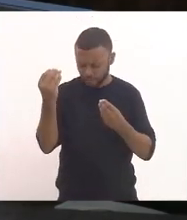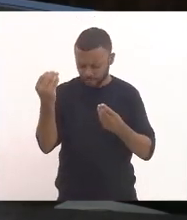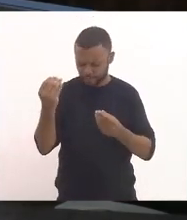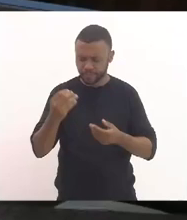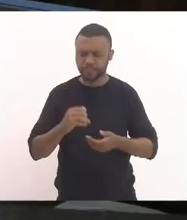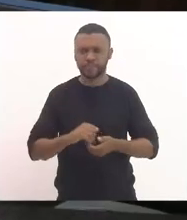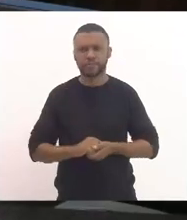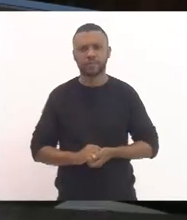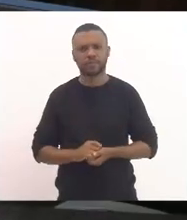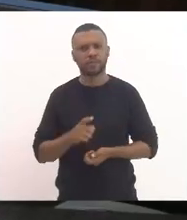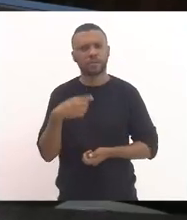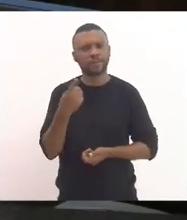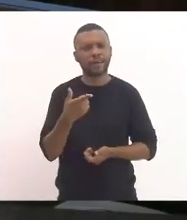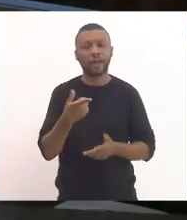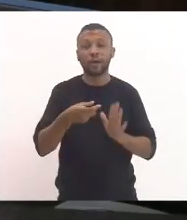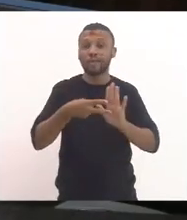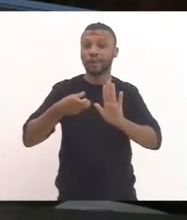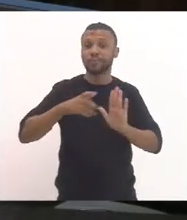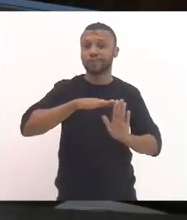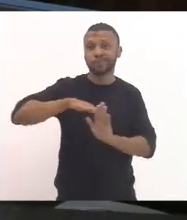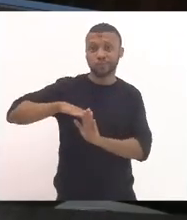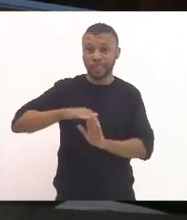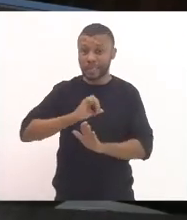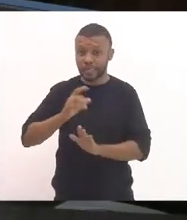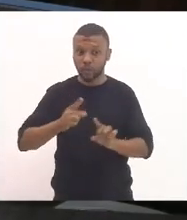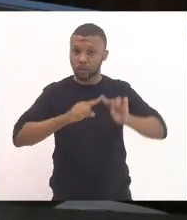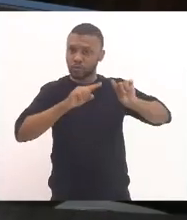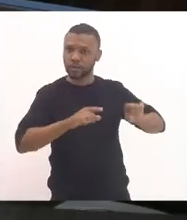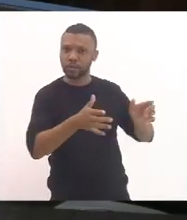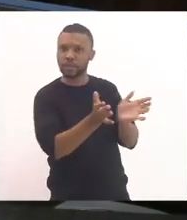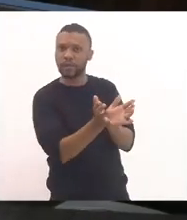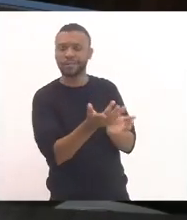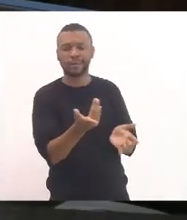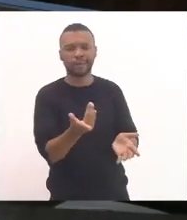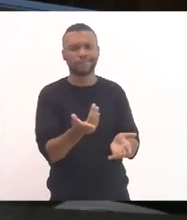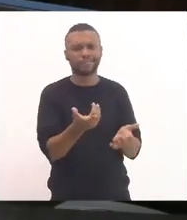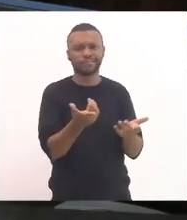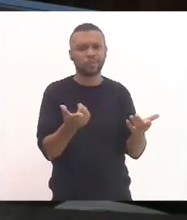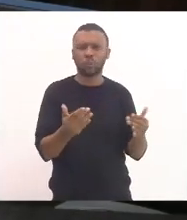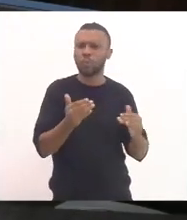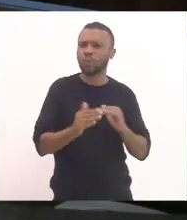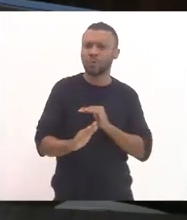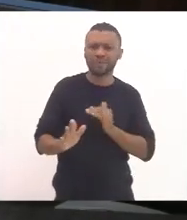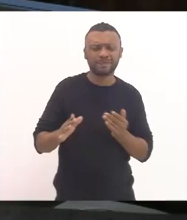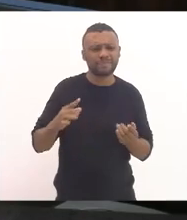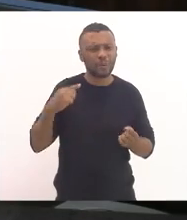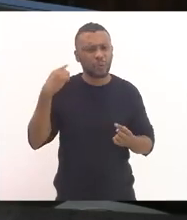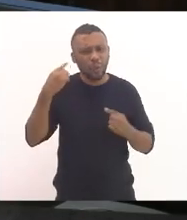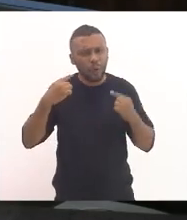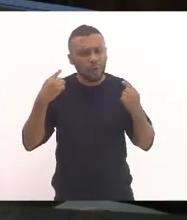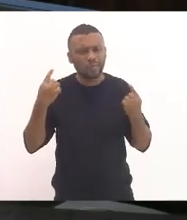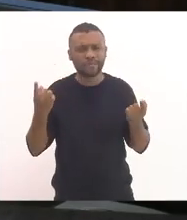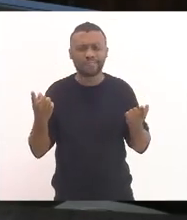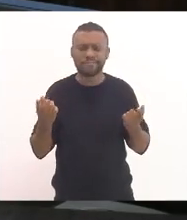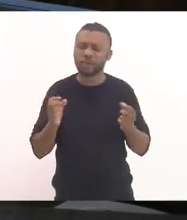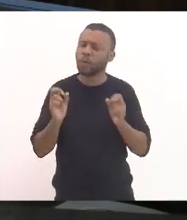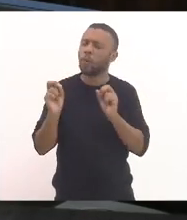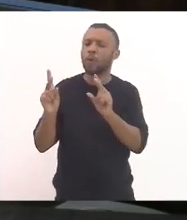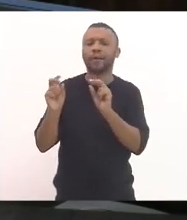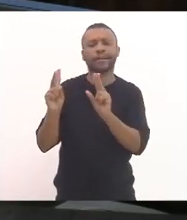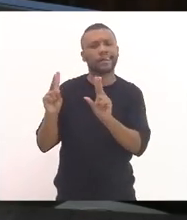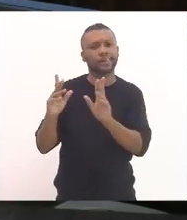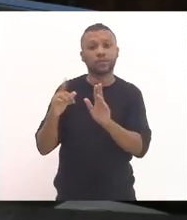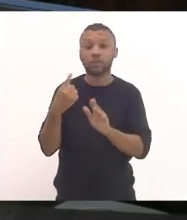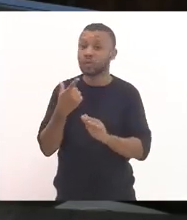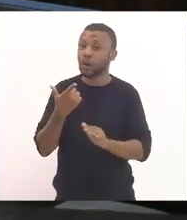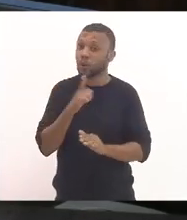rapaz como é que a gente vai quebrar o vento se a própria classe está dizendo coisa de doido gente Oi tá tudo bem vou embora